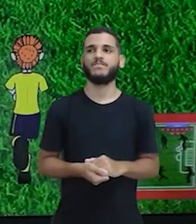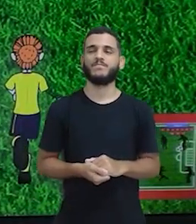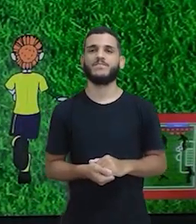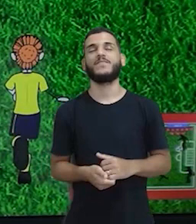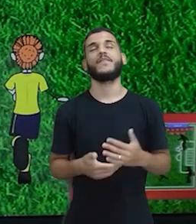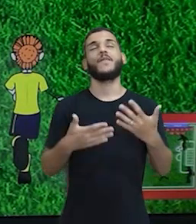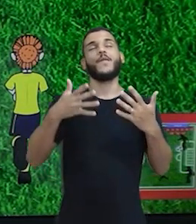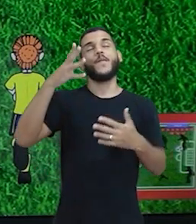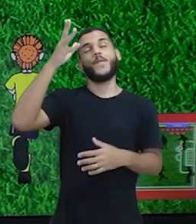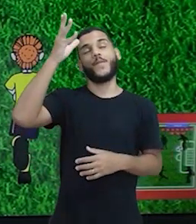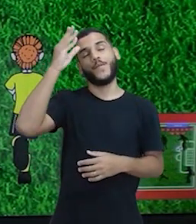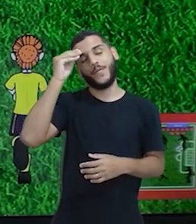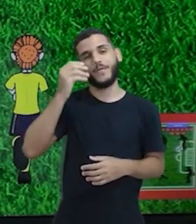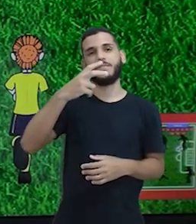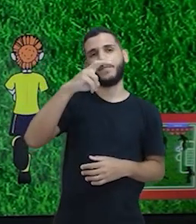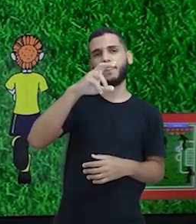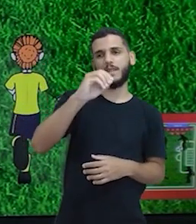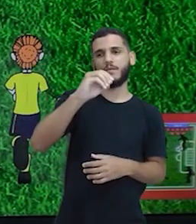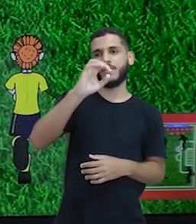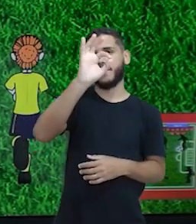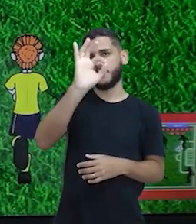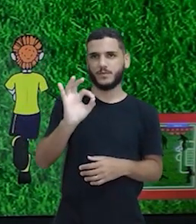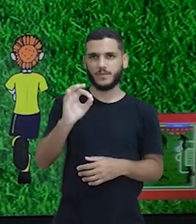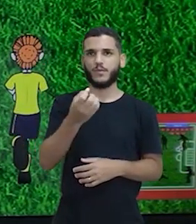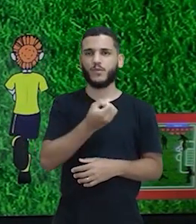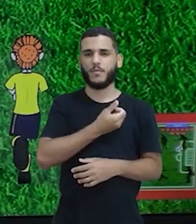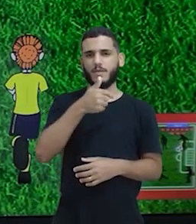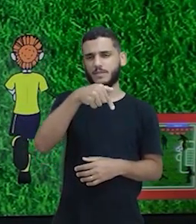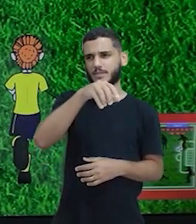Eita 50% de 700 professora